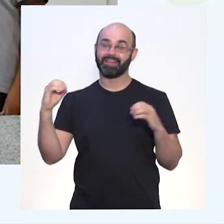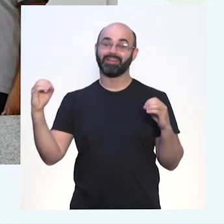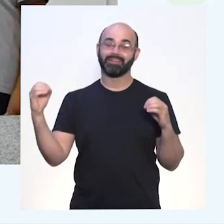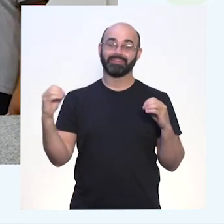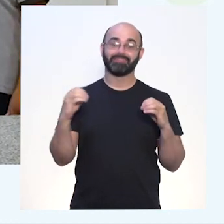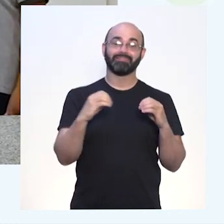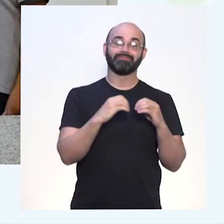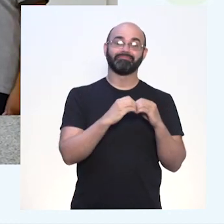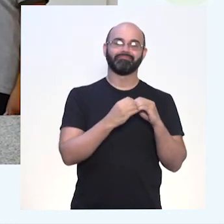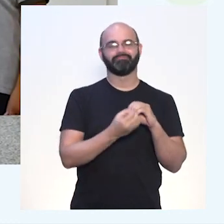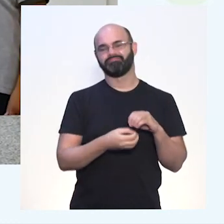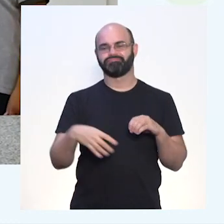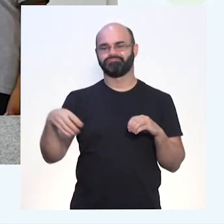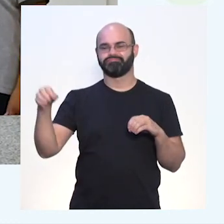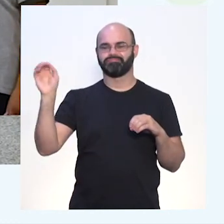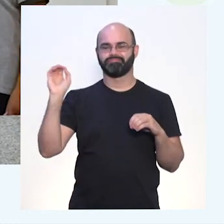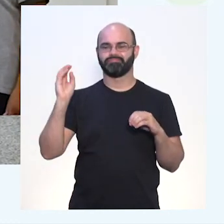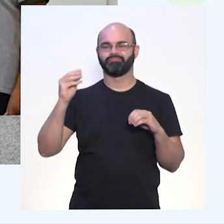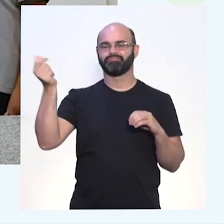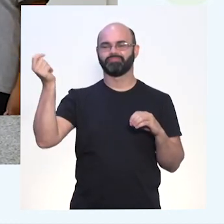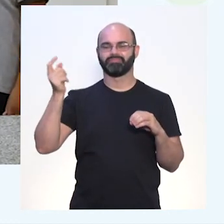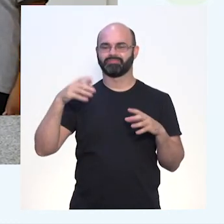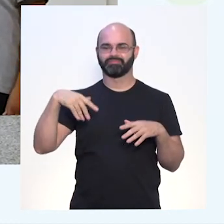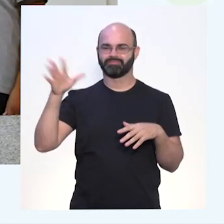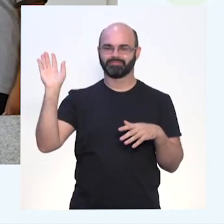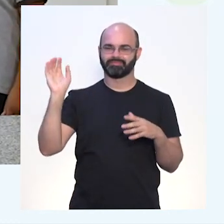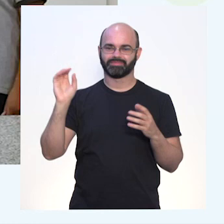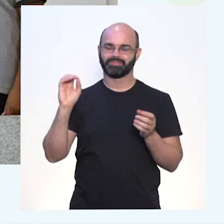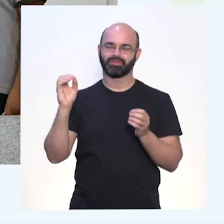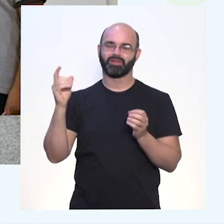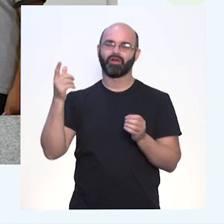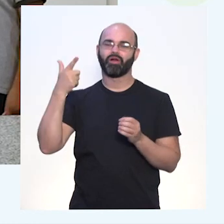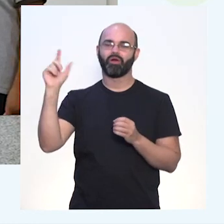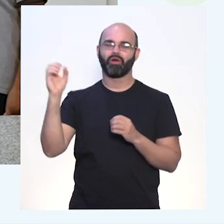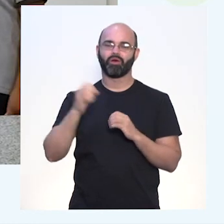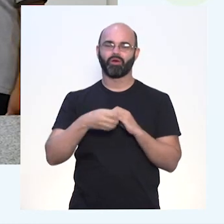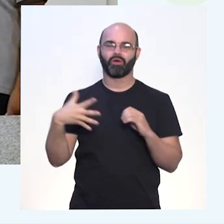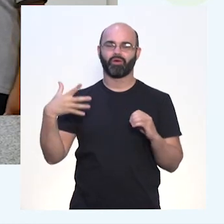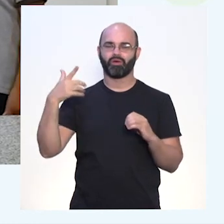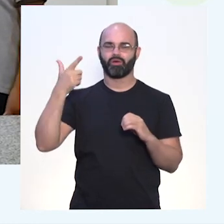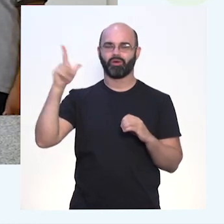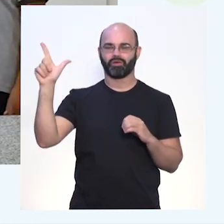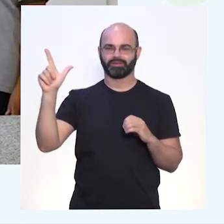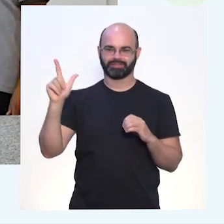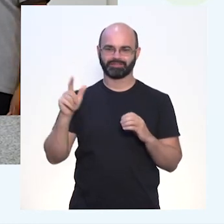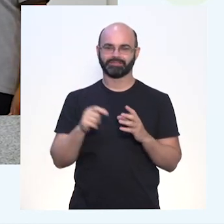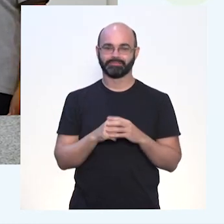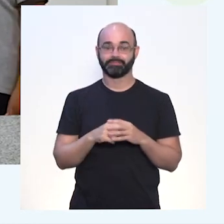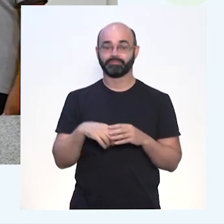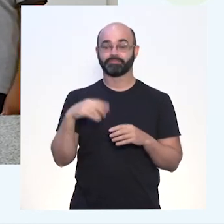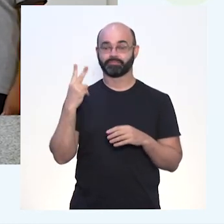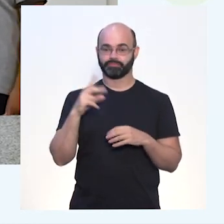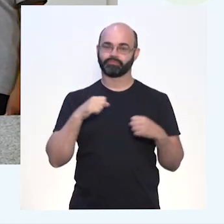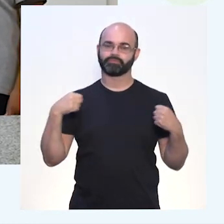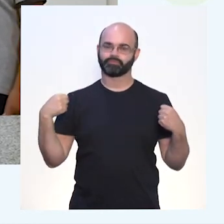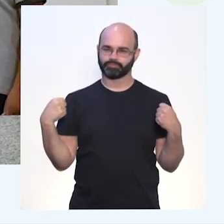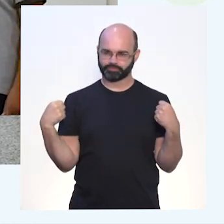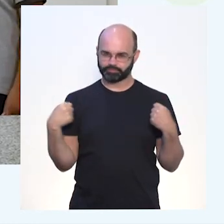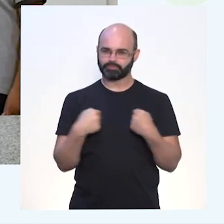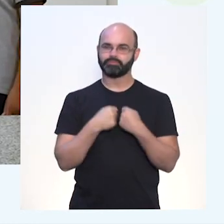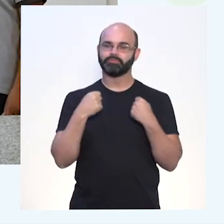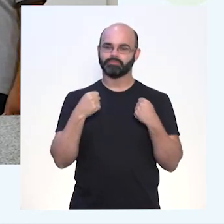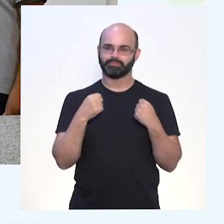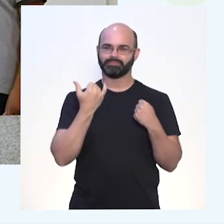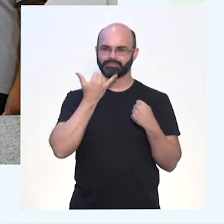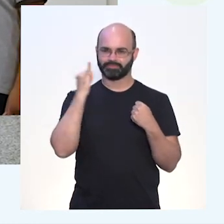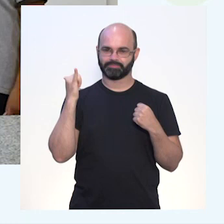voltar da onde ele veio, vai voltar para o outro oxigênio. Então, ó, 2 coisas, precisa ter a colisão, precisa ter o choque,